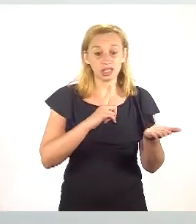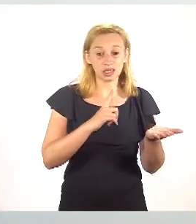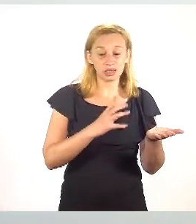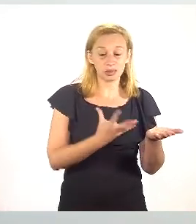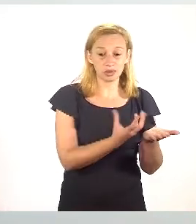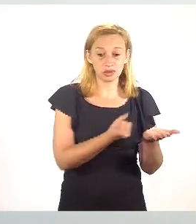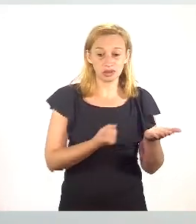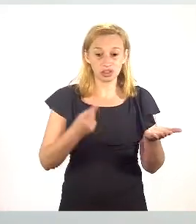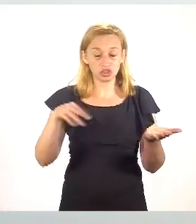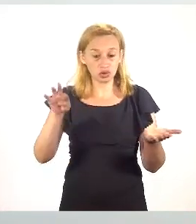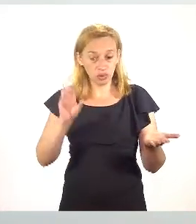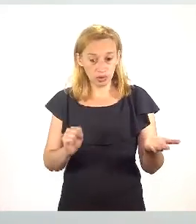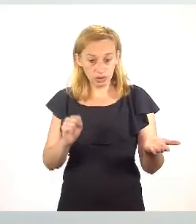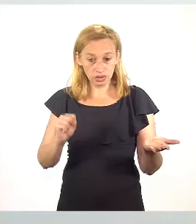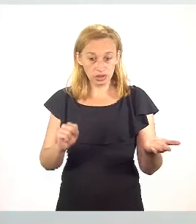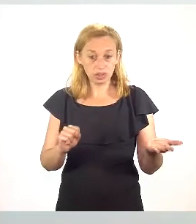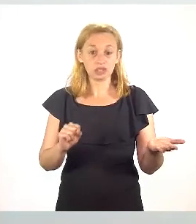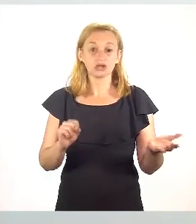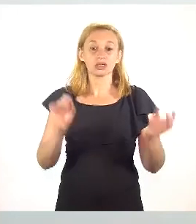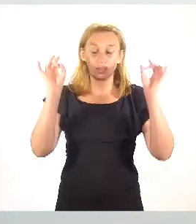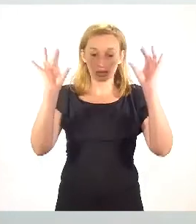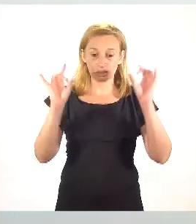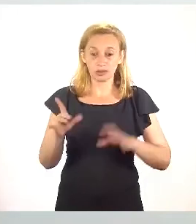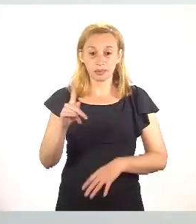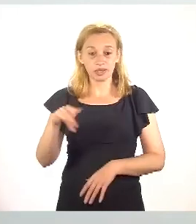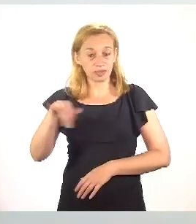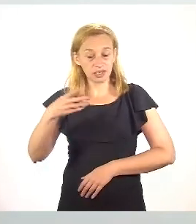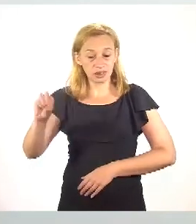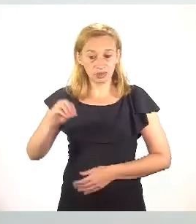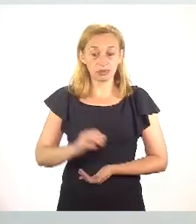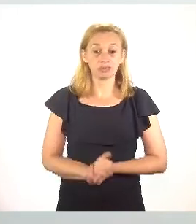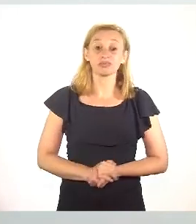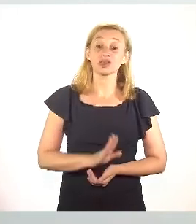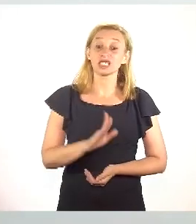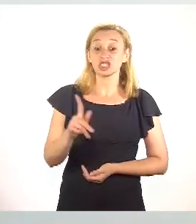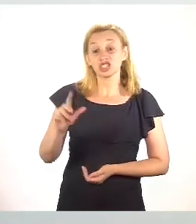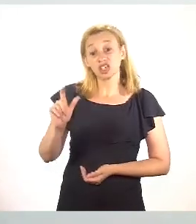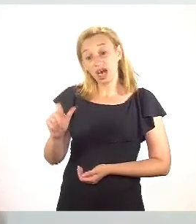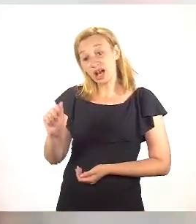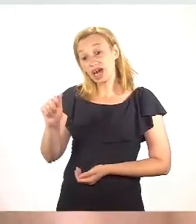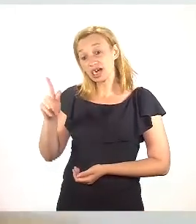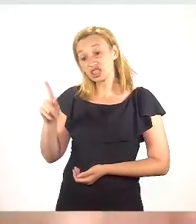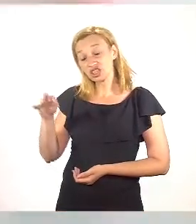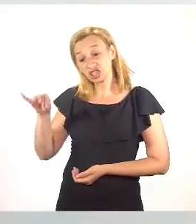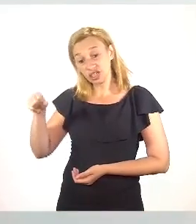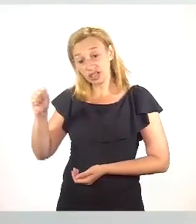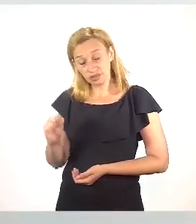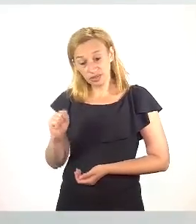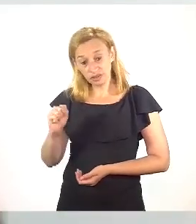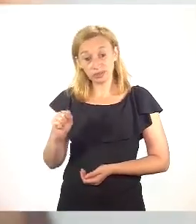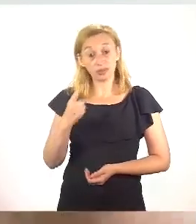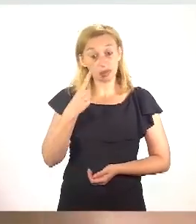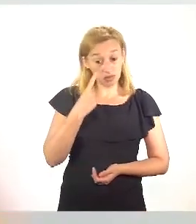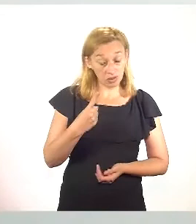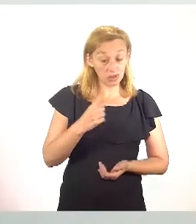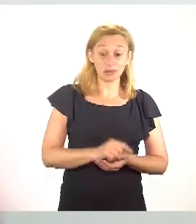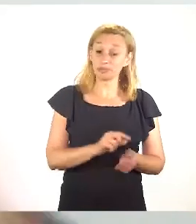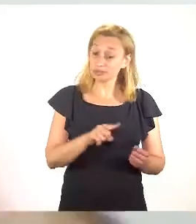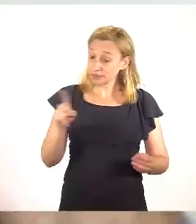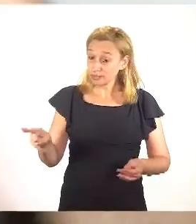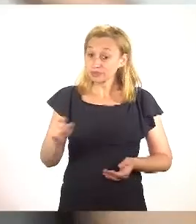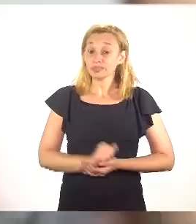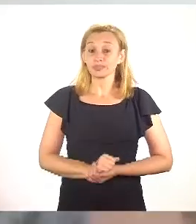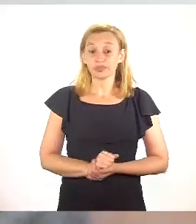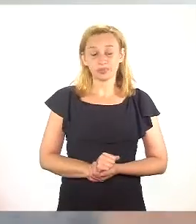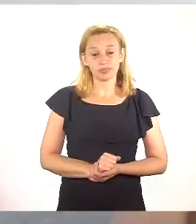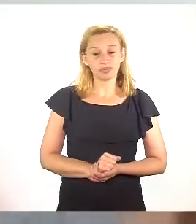de royalties de participação especial. E a Genersa, não que o senhor lá, que o senhor não está lá, mas a Genersa já